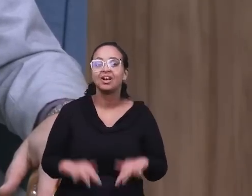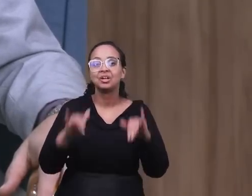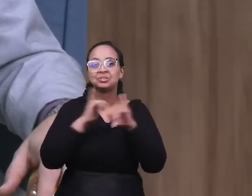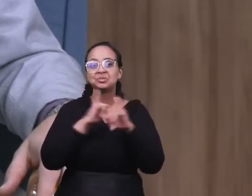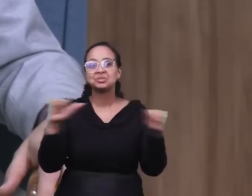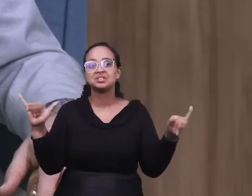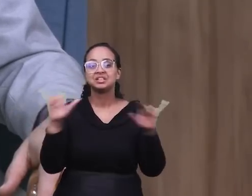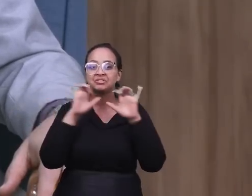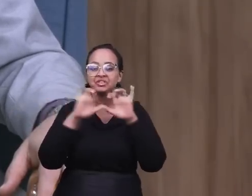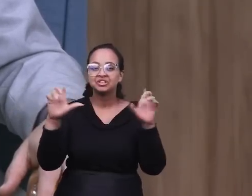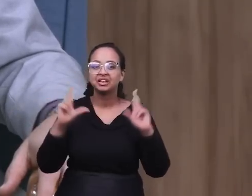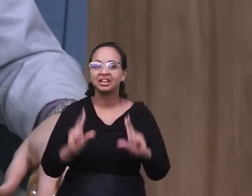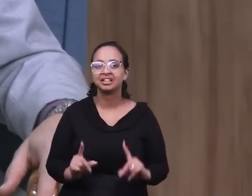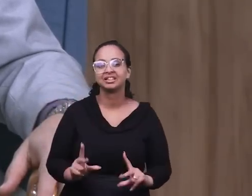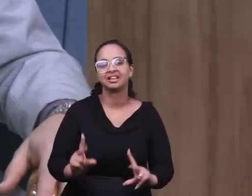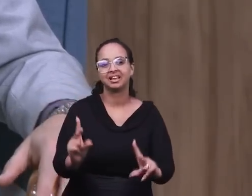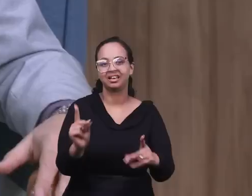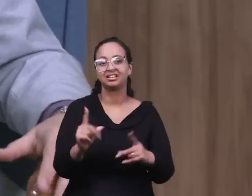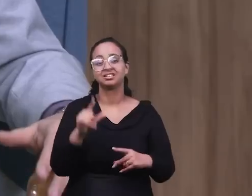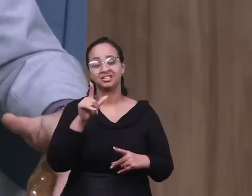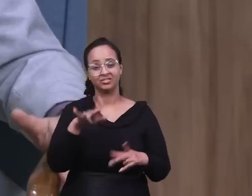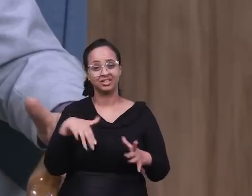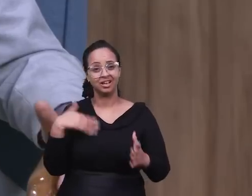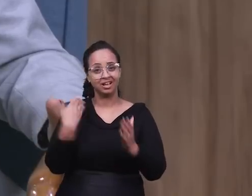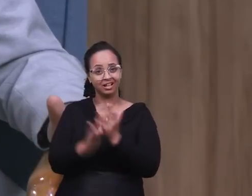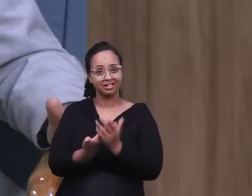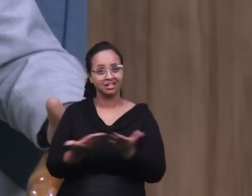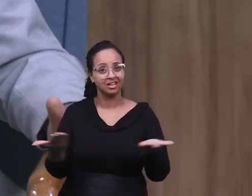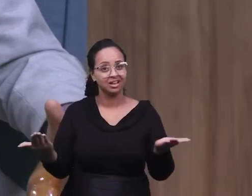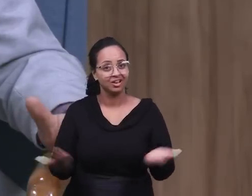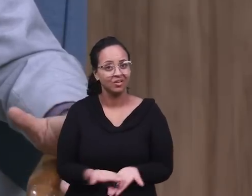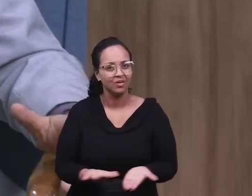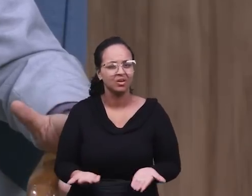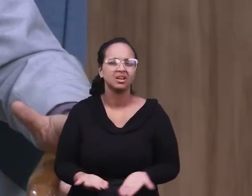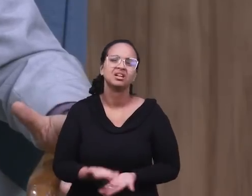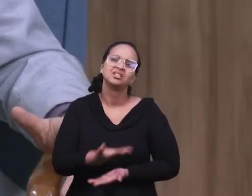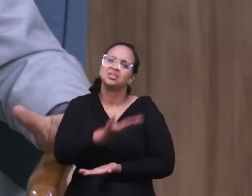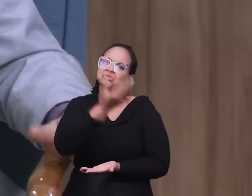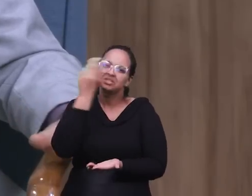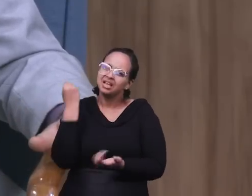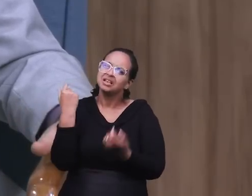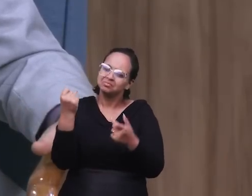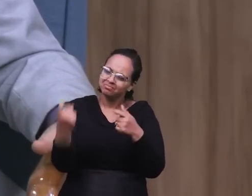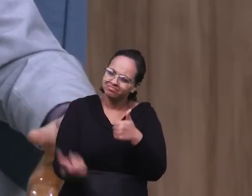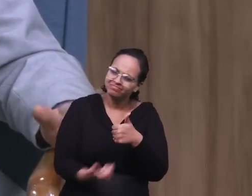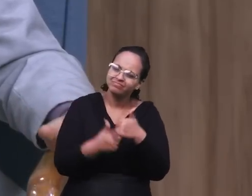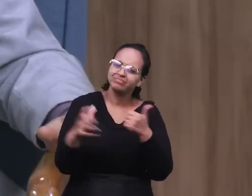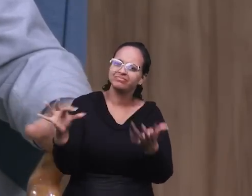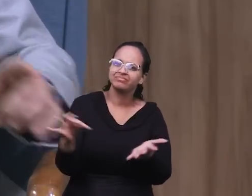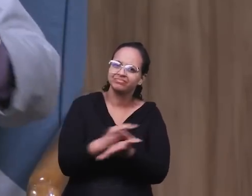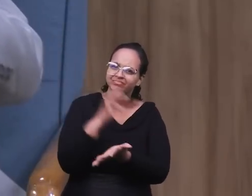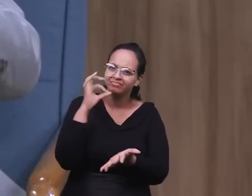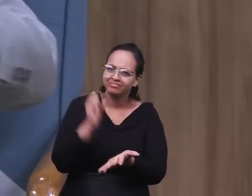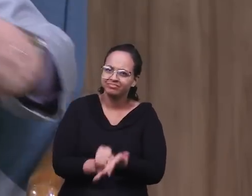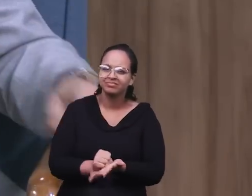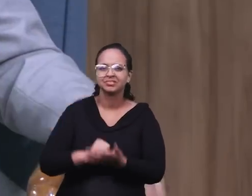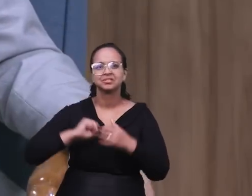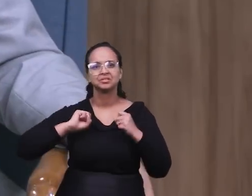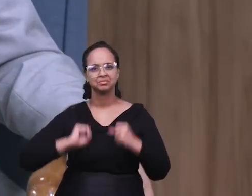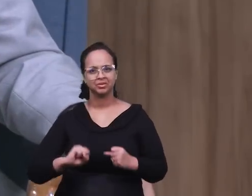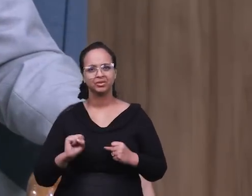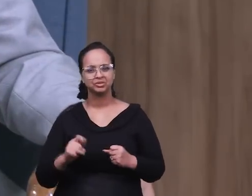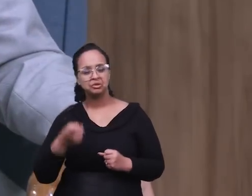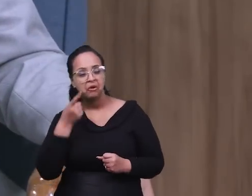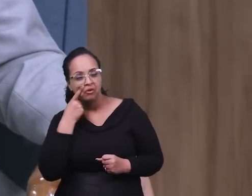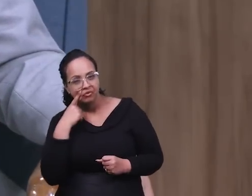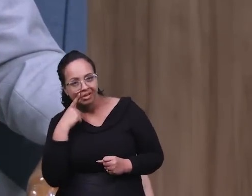programa Anunciando o Evangelho Eterno. E você que chegou até aqui, não se esqueça de se inscrever e de verificar se você continua inscrito